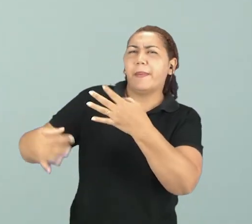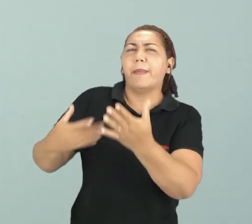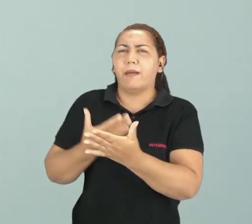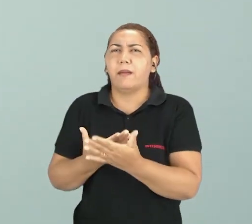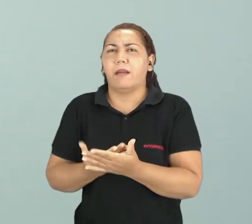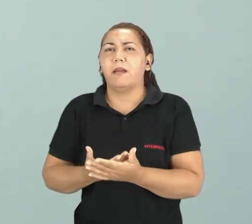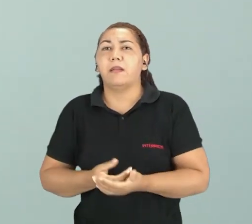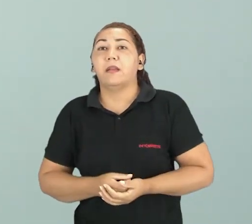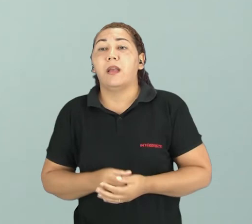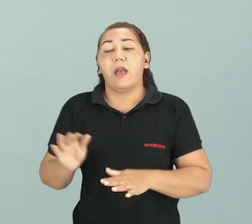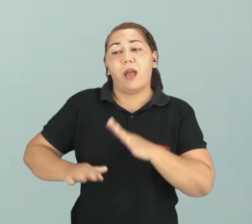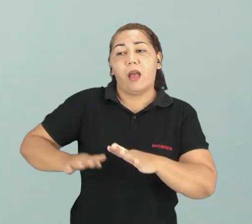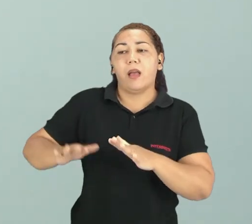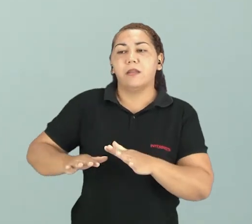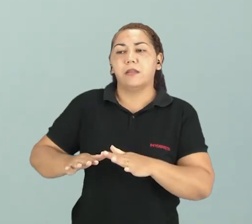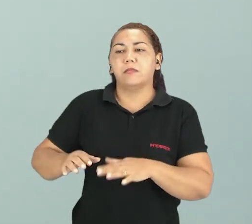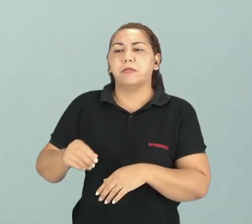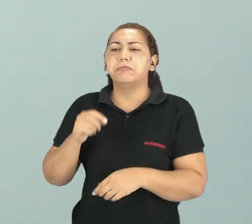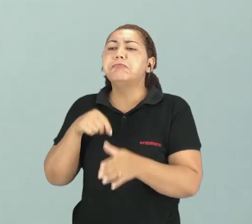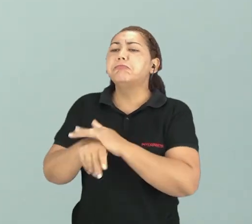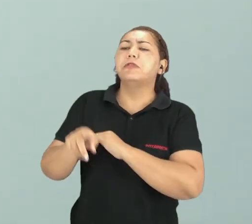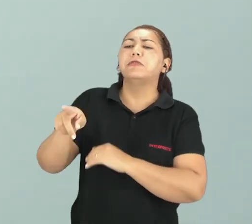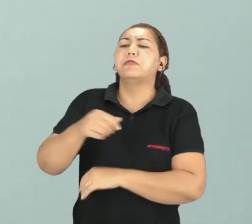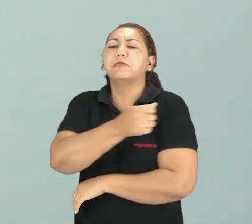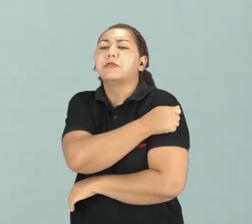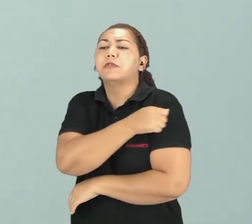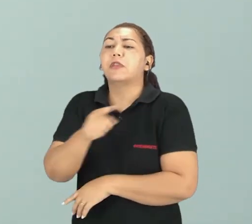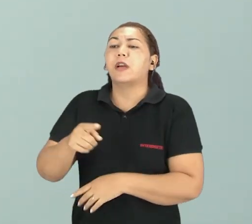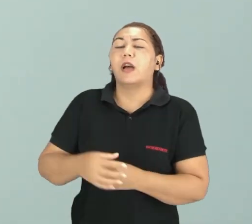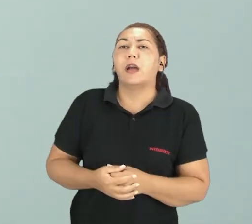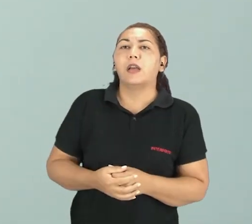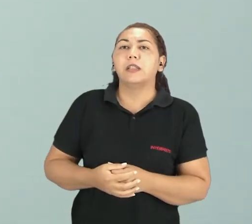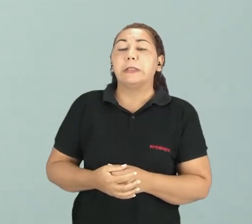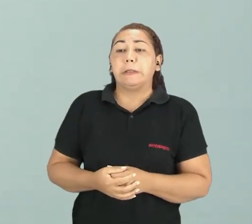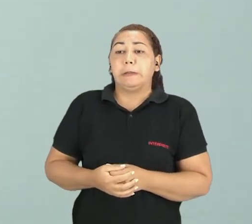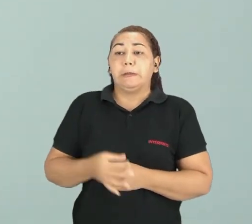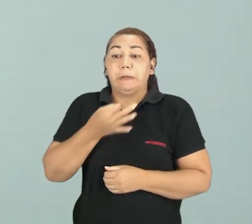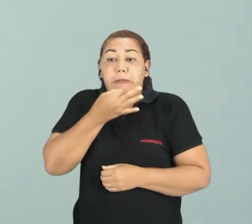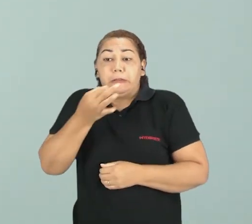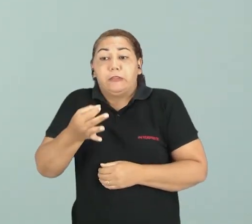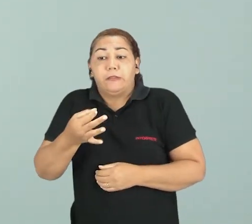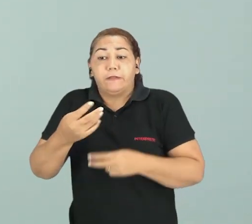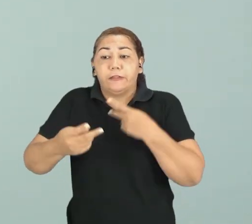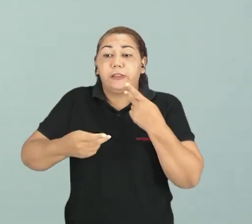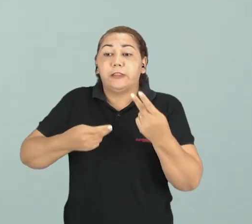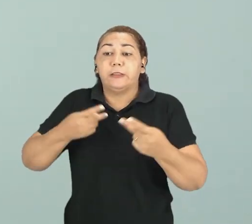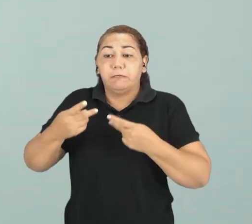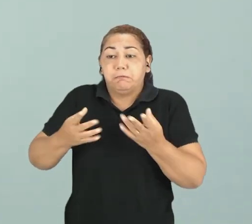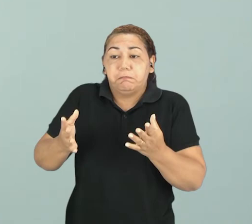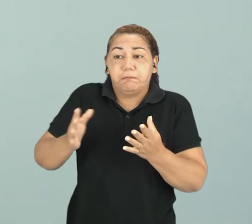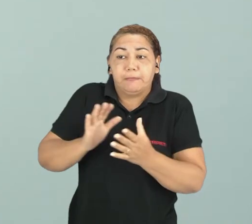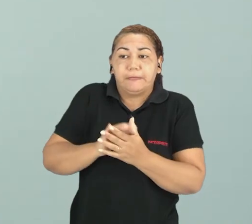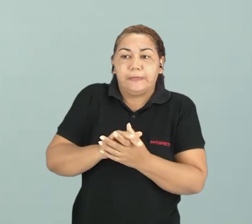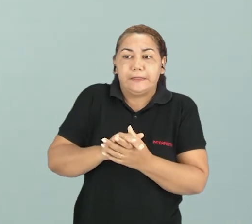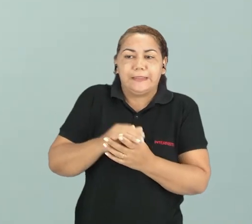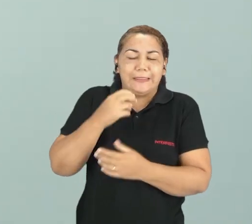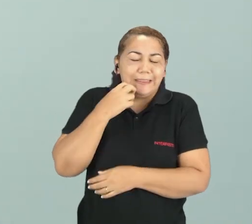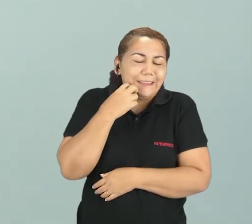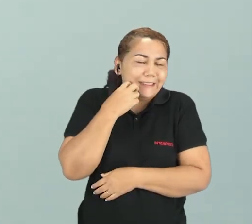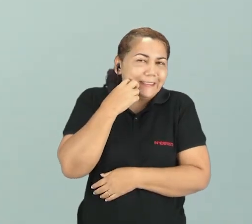deles falar, ou até usar alguns termos, o colega olha com espanto e até com riso. Isso às vezes pode